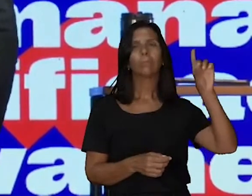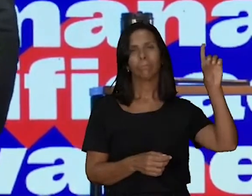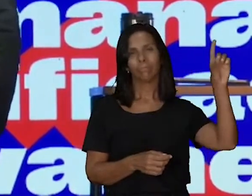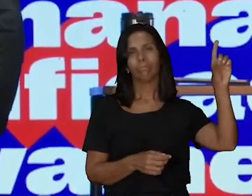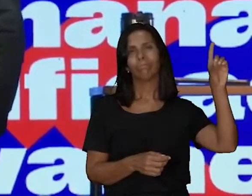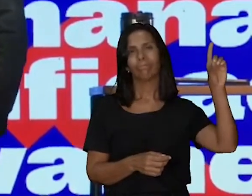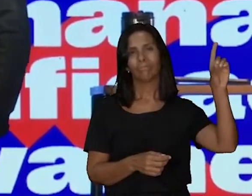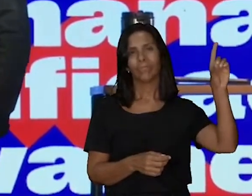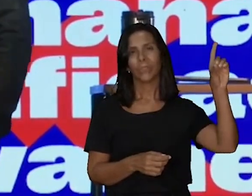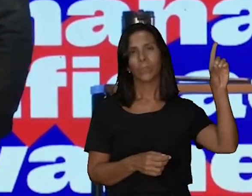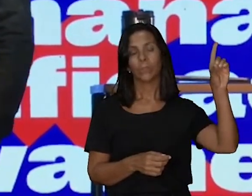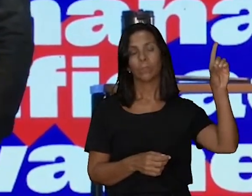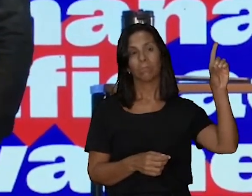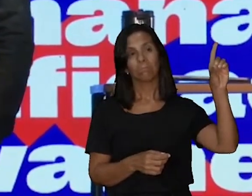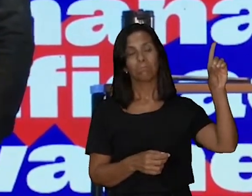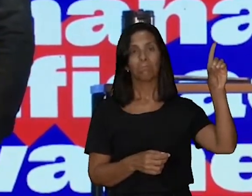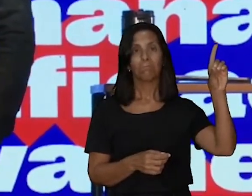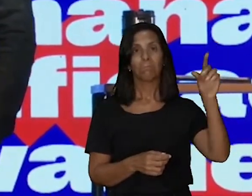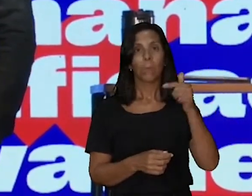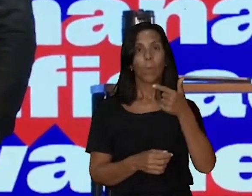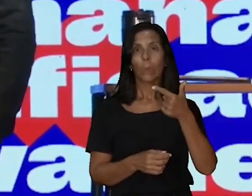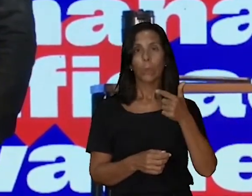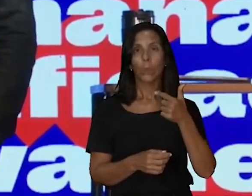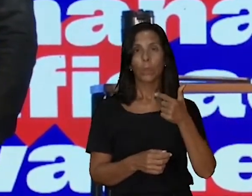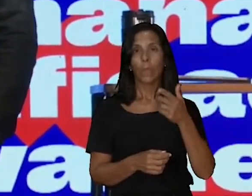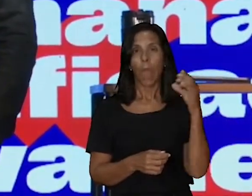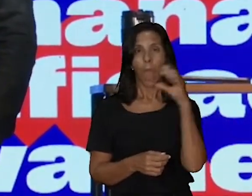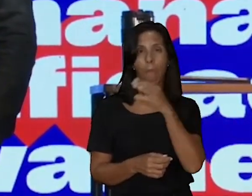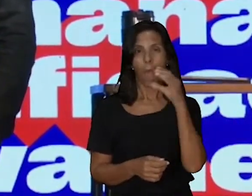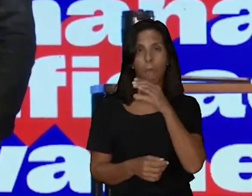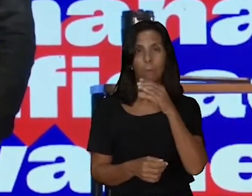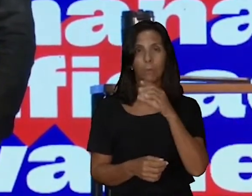que Ele não tem pressa nenhuma, e a gente tem.